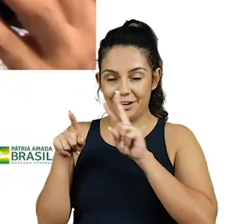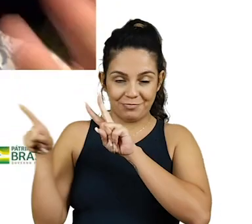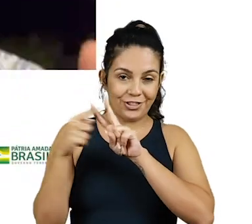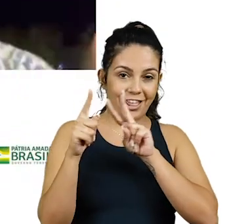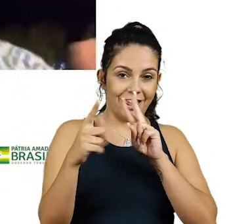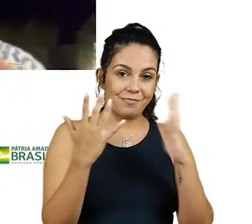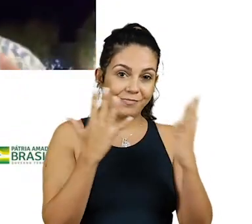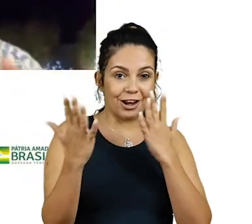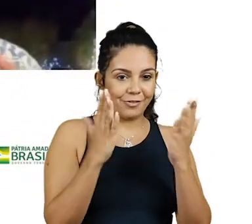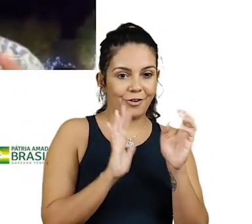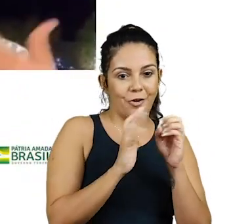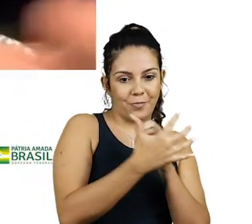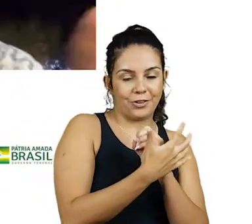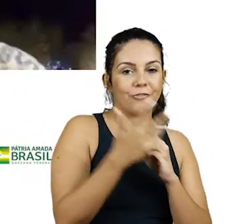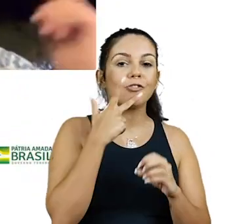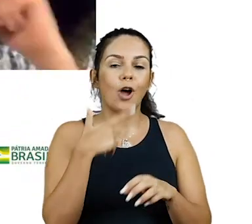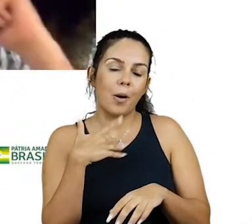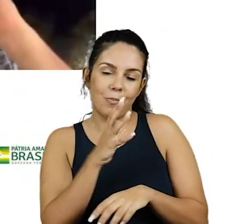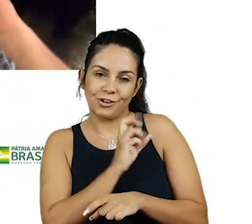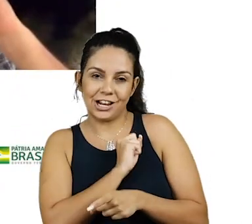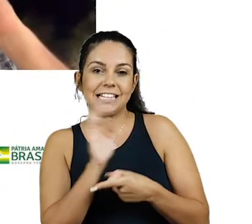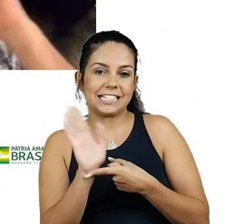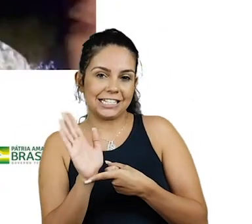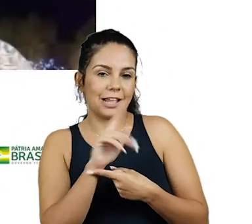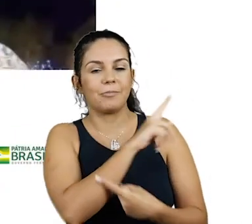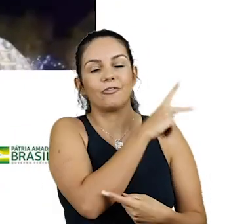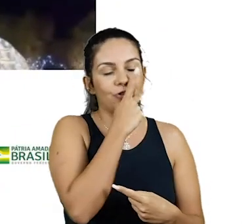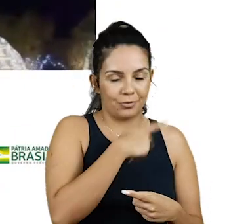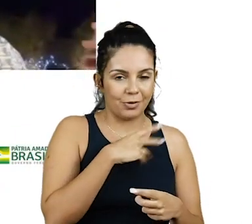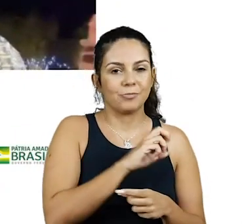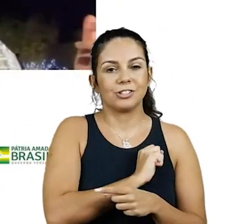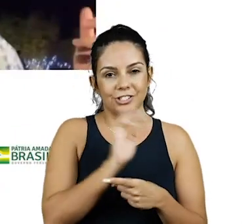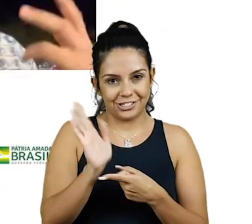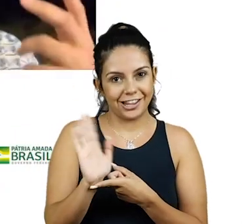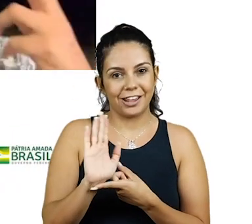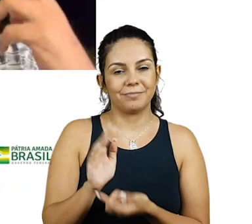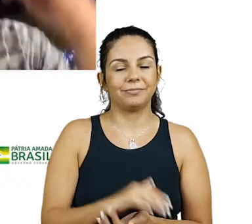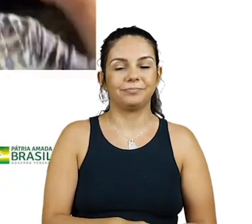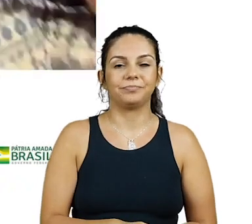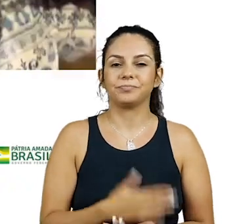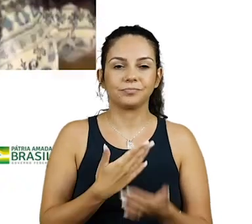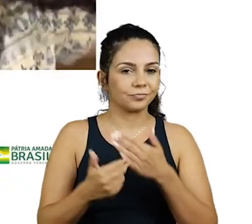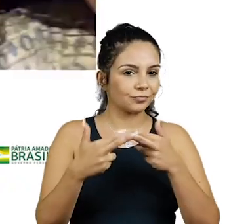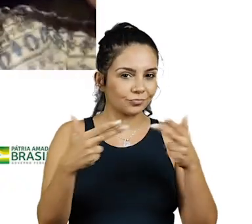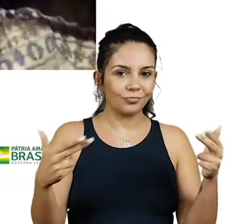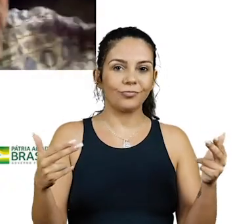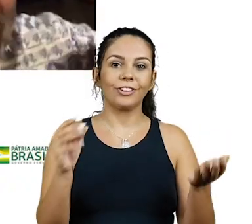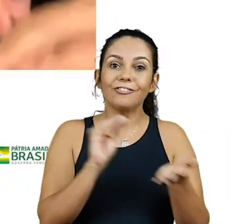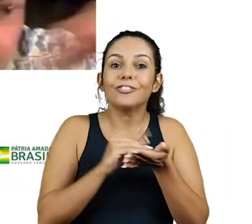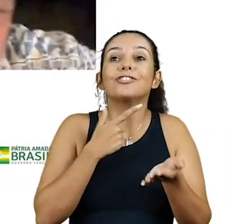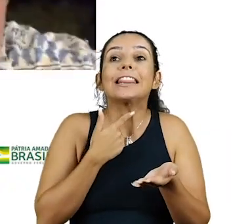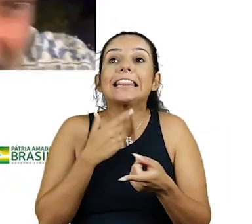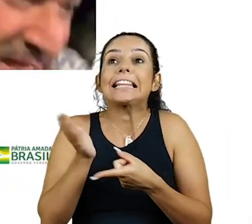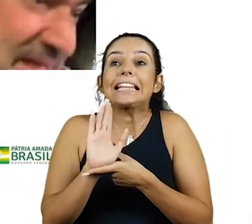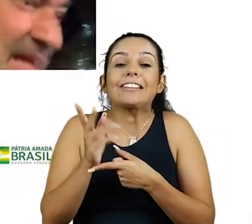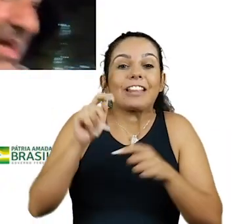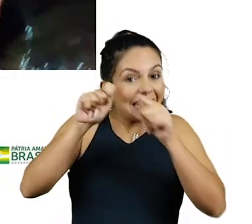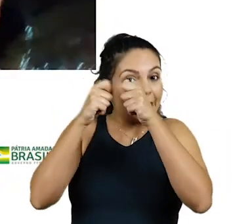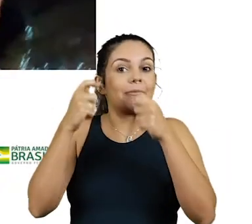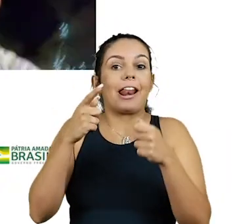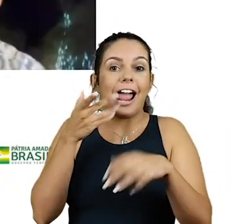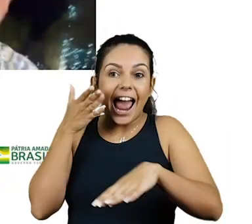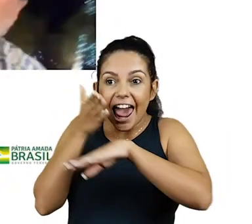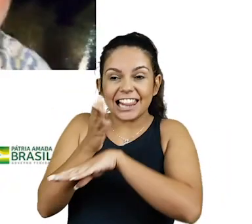ser. Justamente, eu sou apaixonado por cinema, você também é apaixonado por cinema. Claro. E eu falei, cara, eu faria qualquer coisa. Eu seria capaz de quebrar um shopping